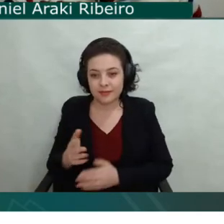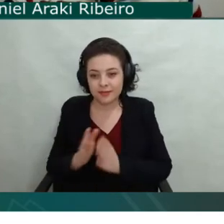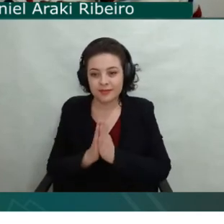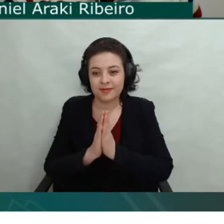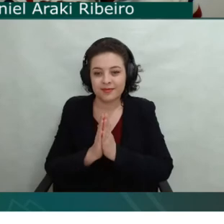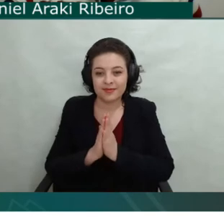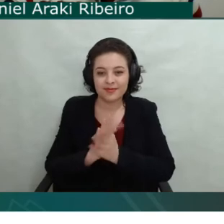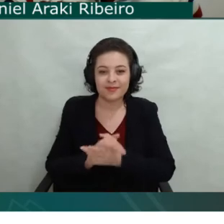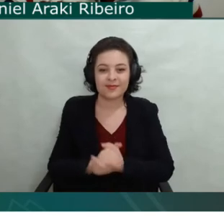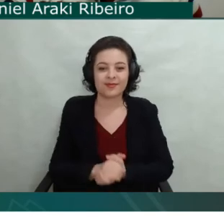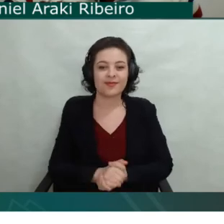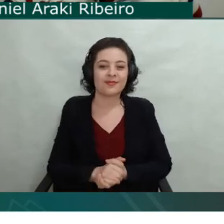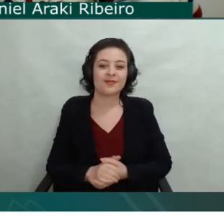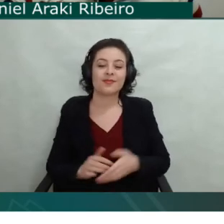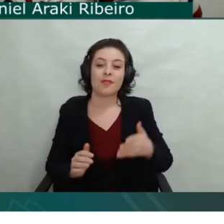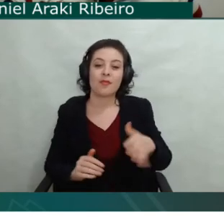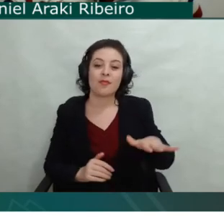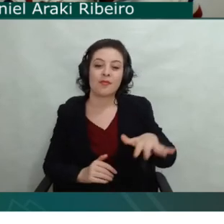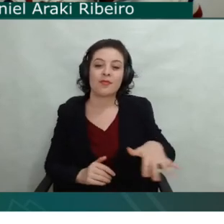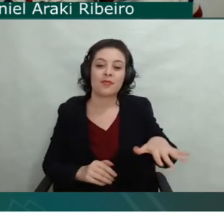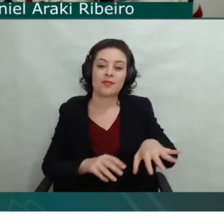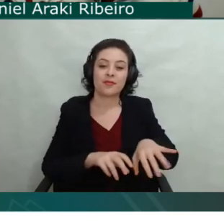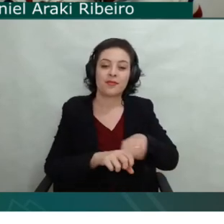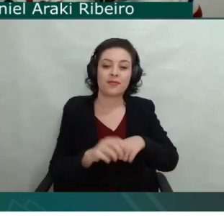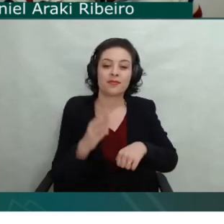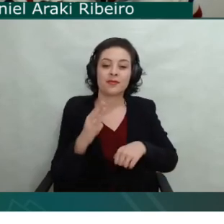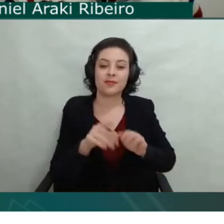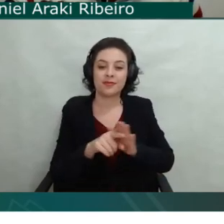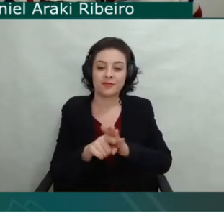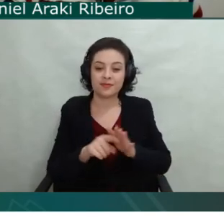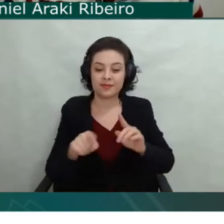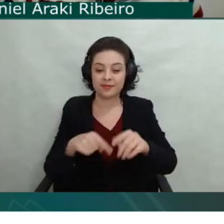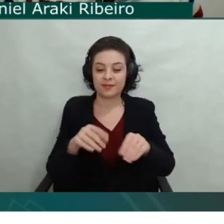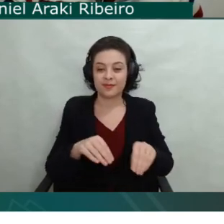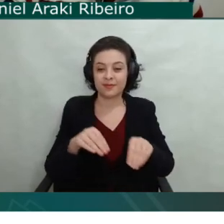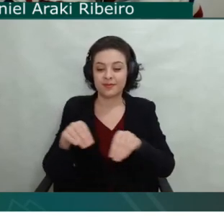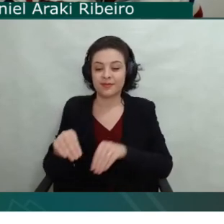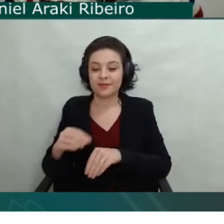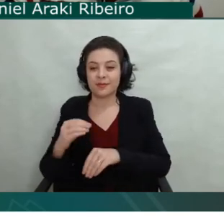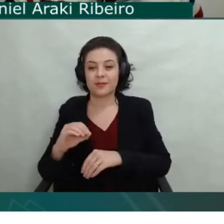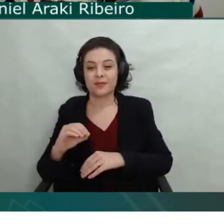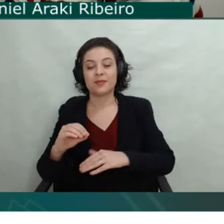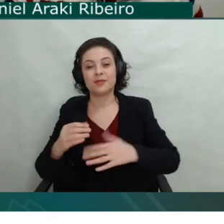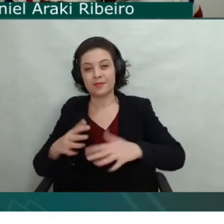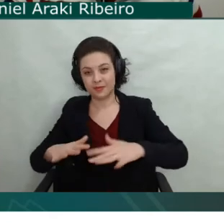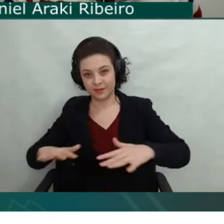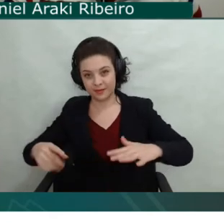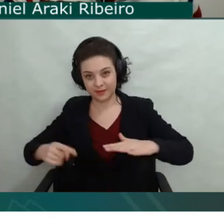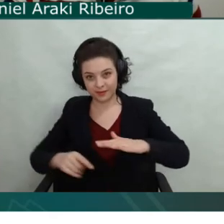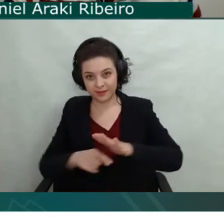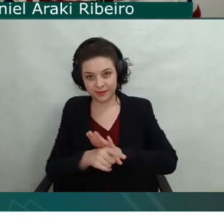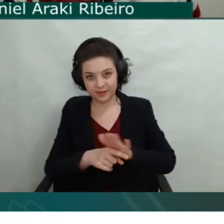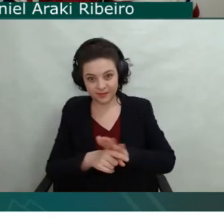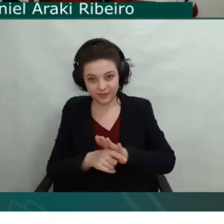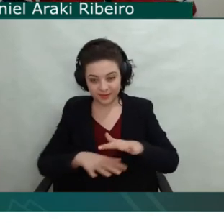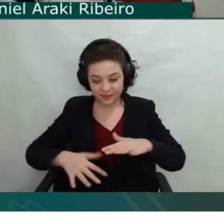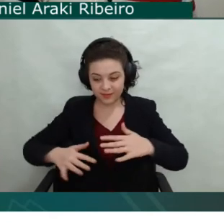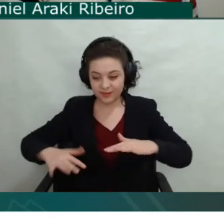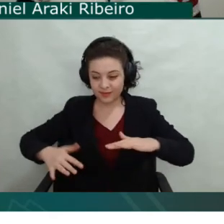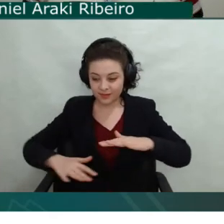outra área de formação, ele fez biologia, mas depois migrou para oceanografia. Né, o docente da